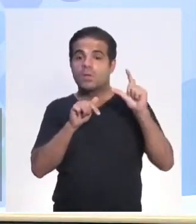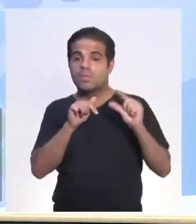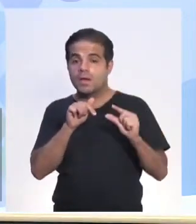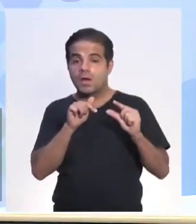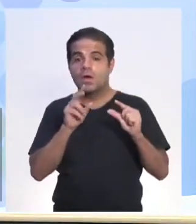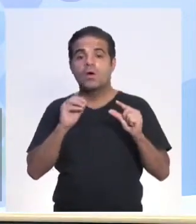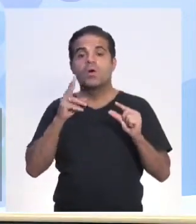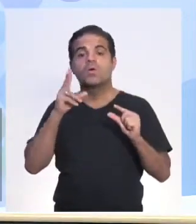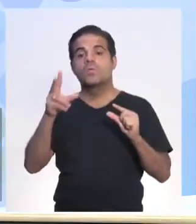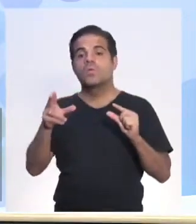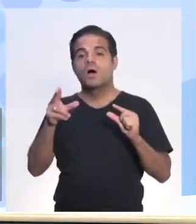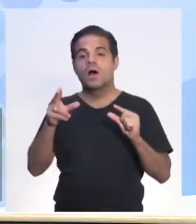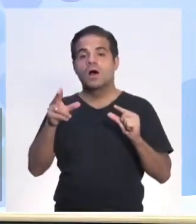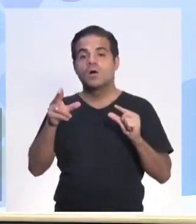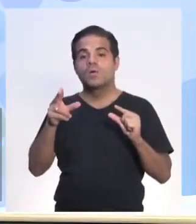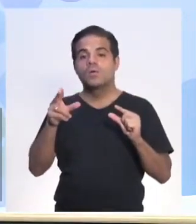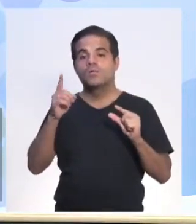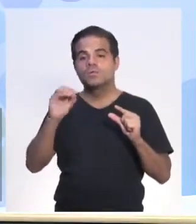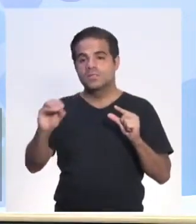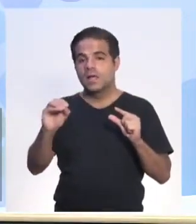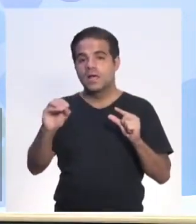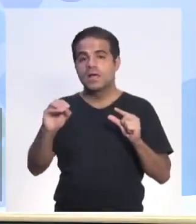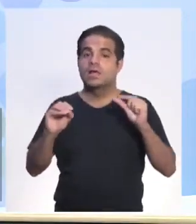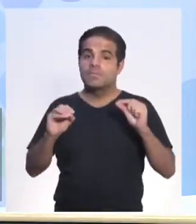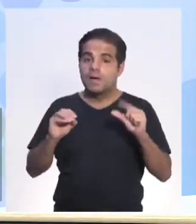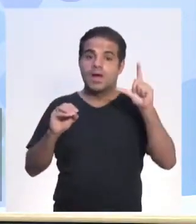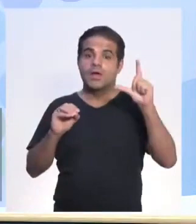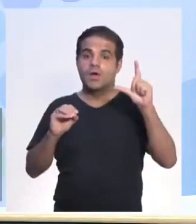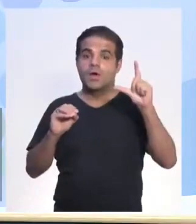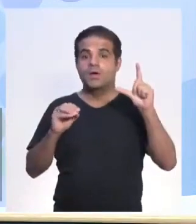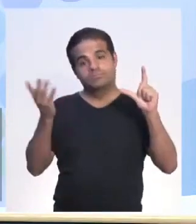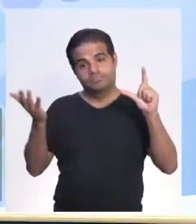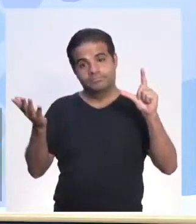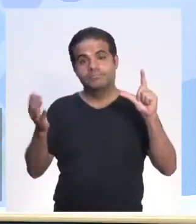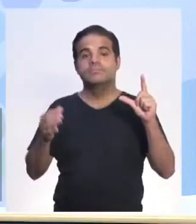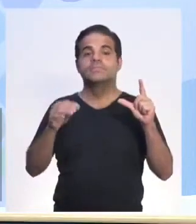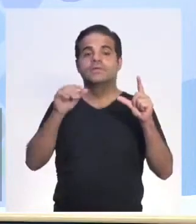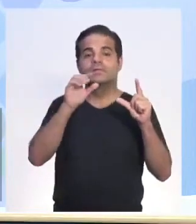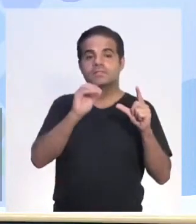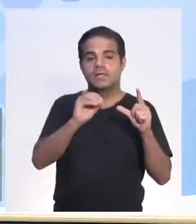ou igual a 0? É maior. Então,